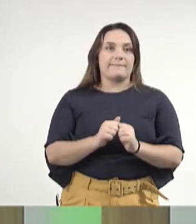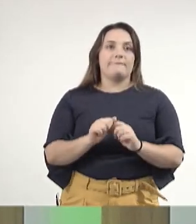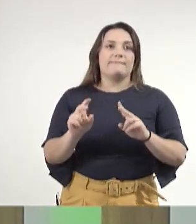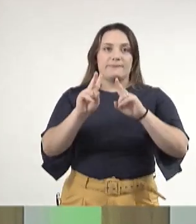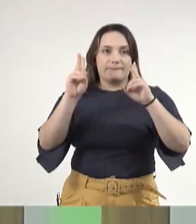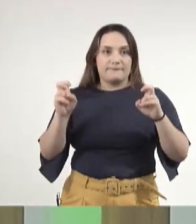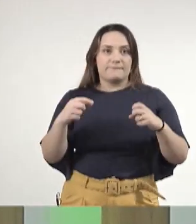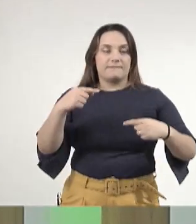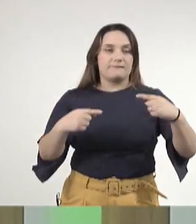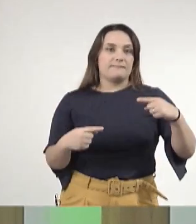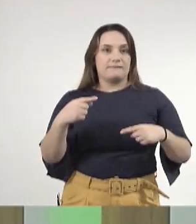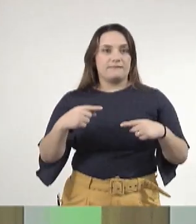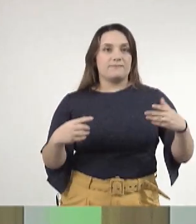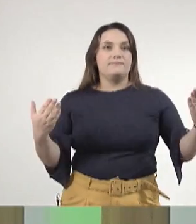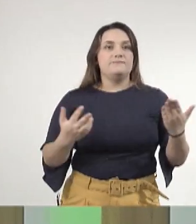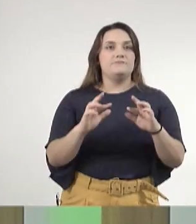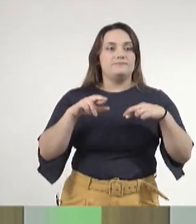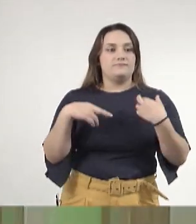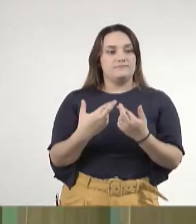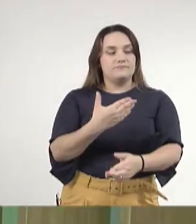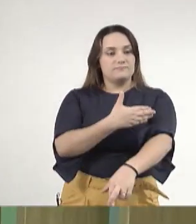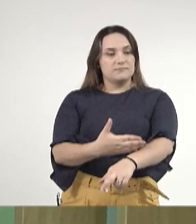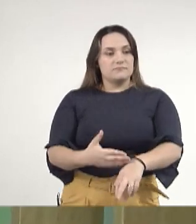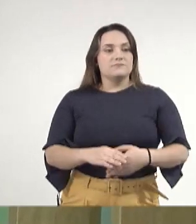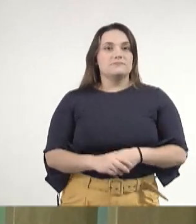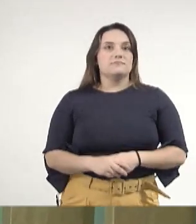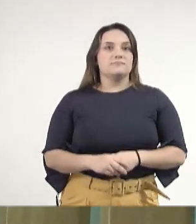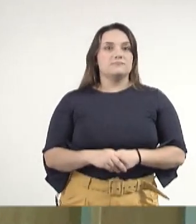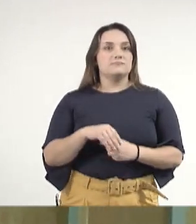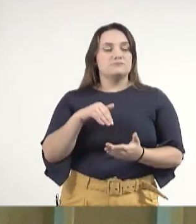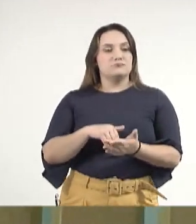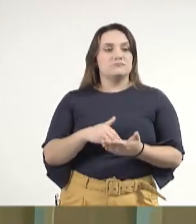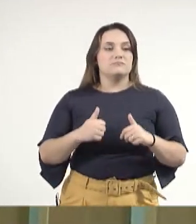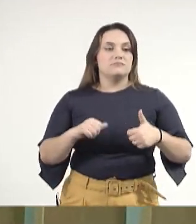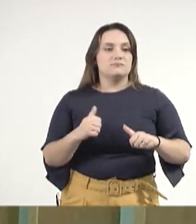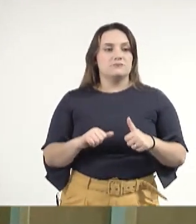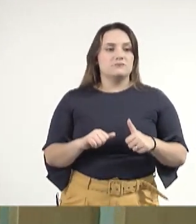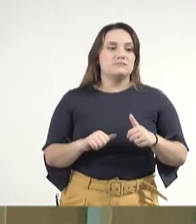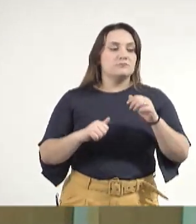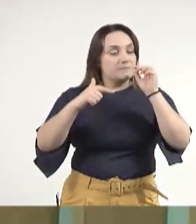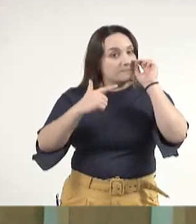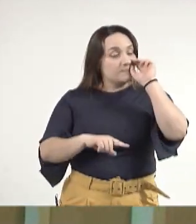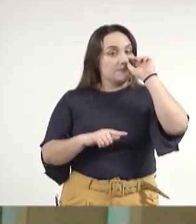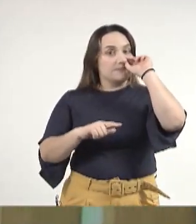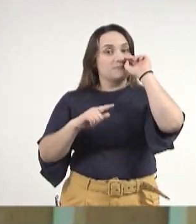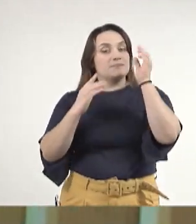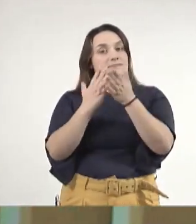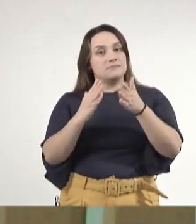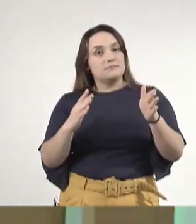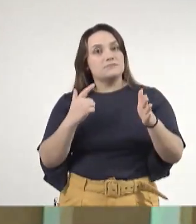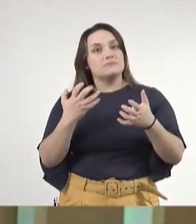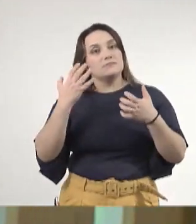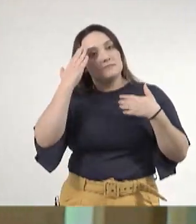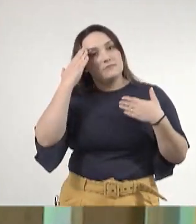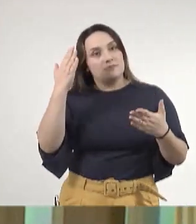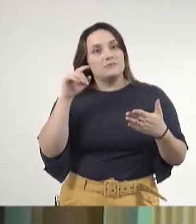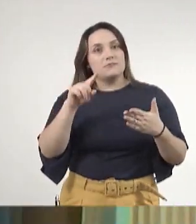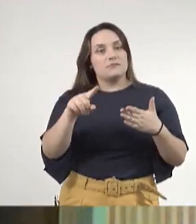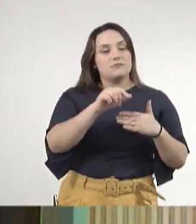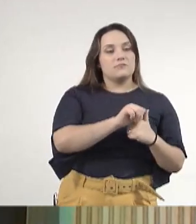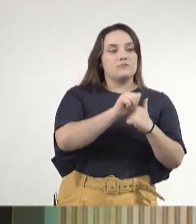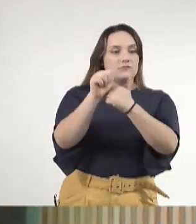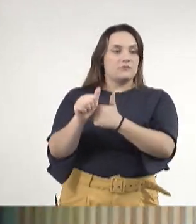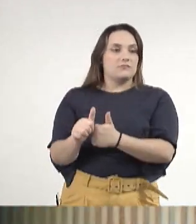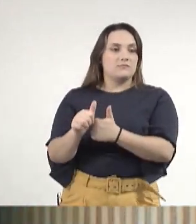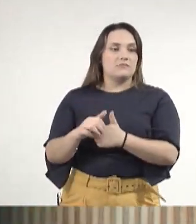temas que foram debatidos durante a sessão plenária. O Redação Final, em mais uma edição, chega ao fim. Eu agradeço a você pela